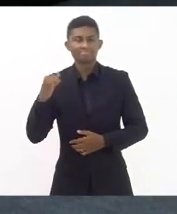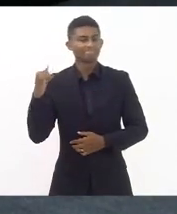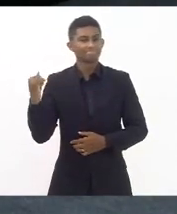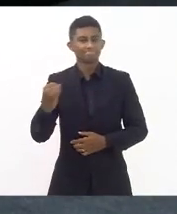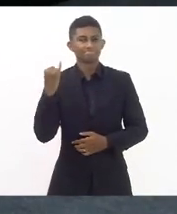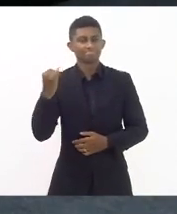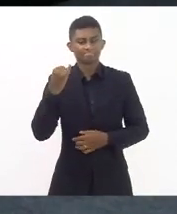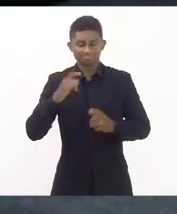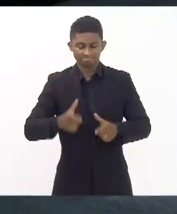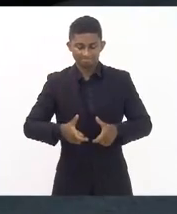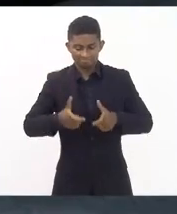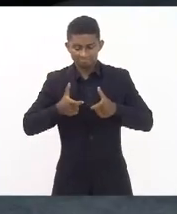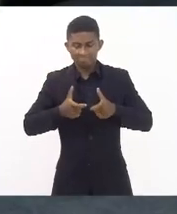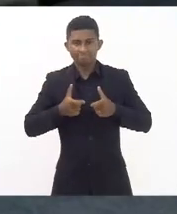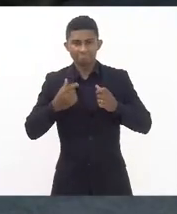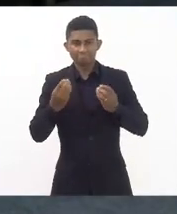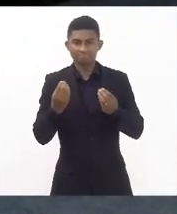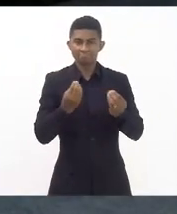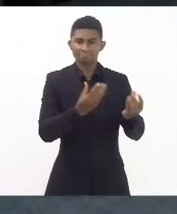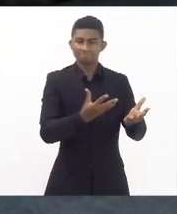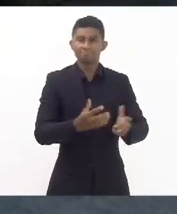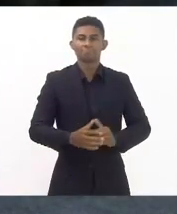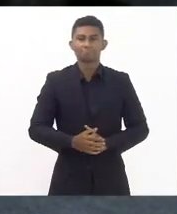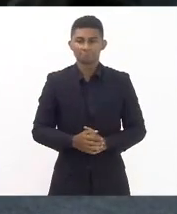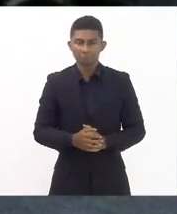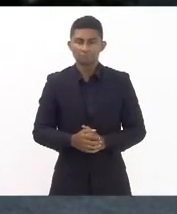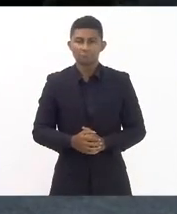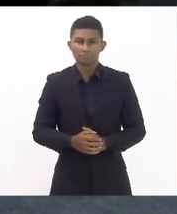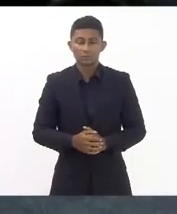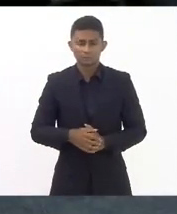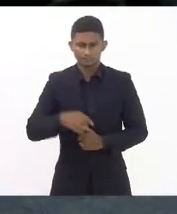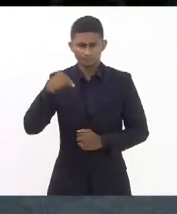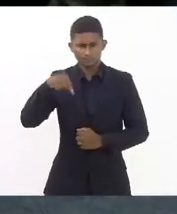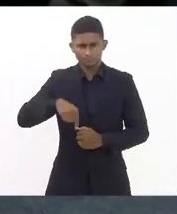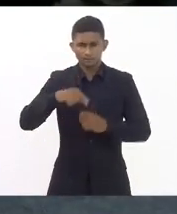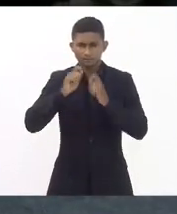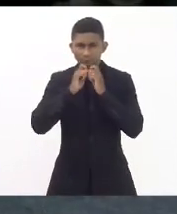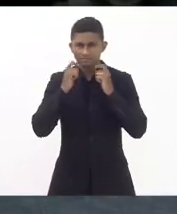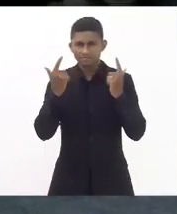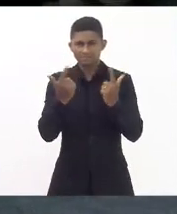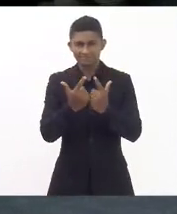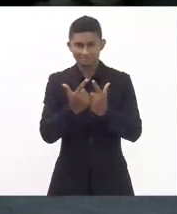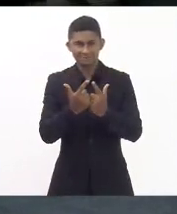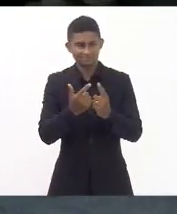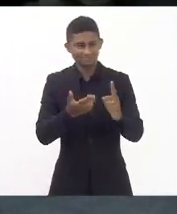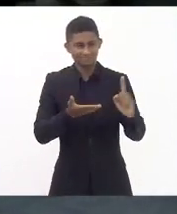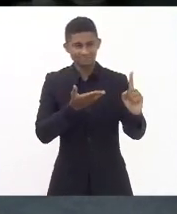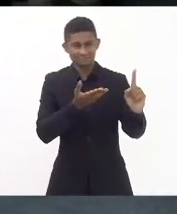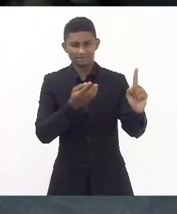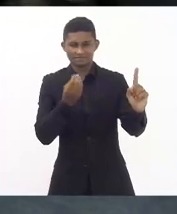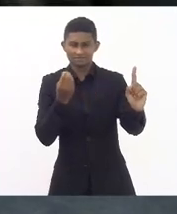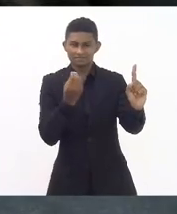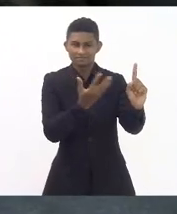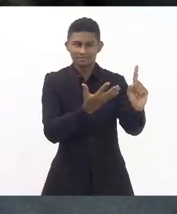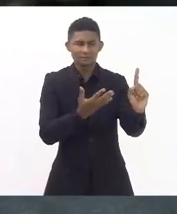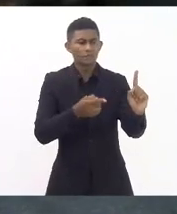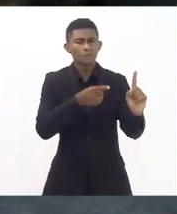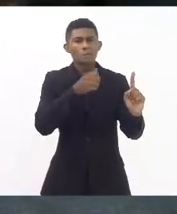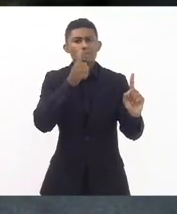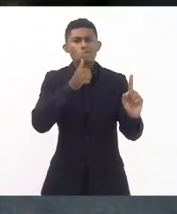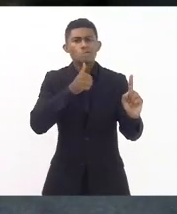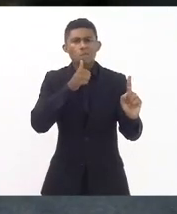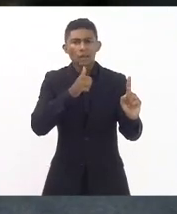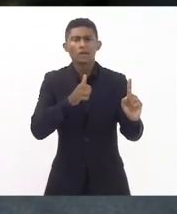presidente? Significou a casa homenagear uma das mulheres mais influentes do